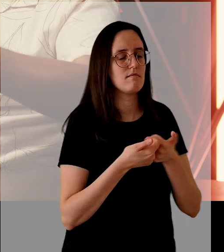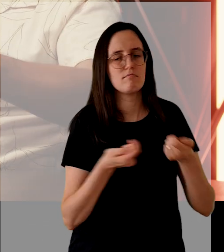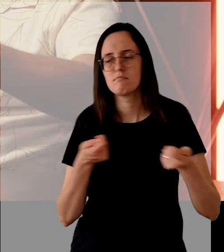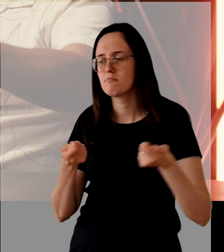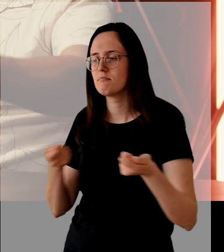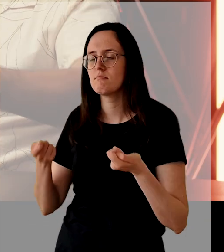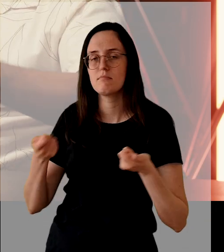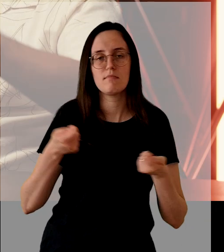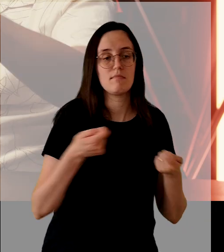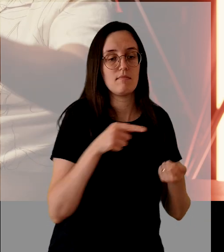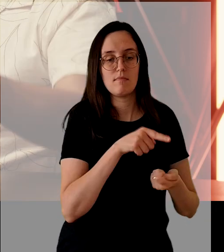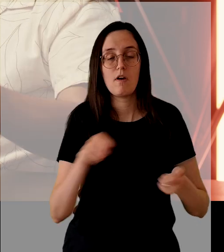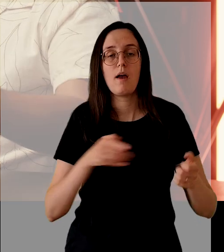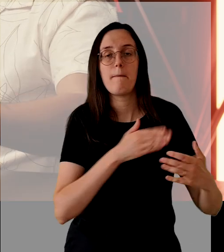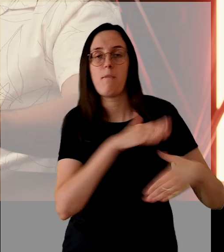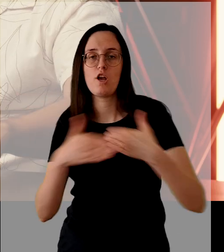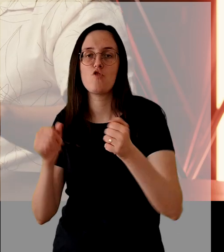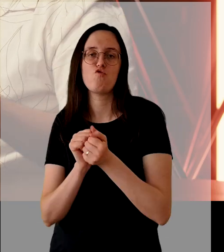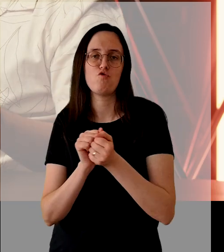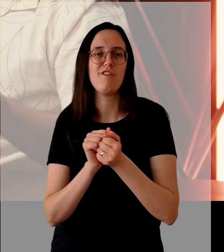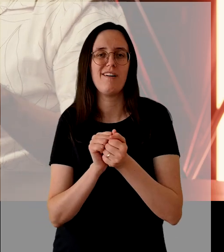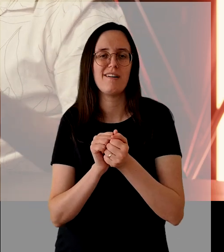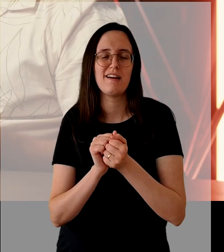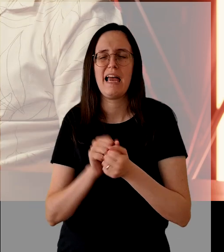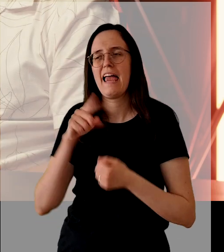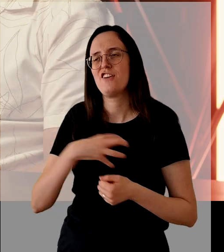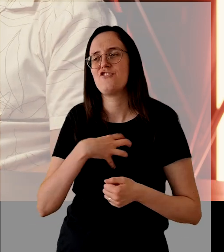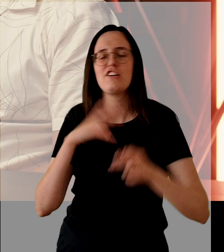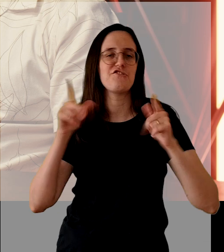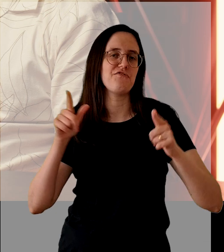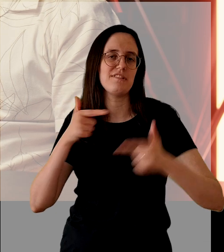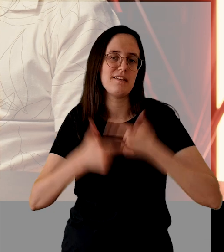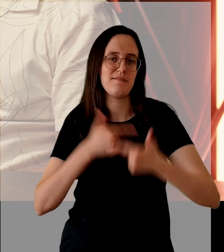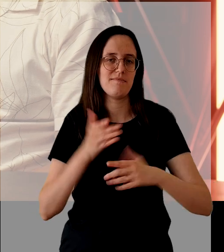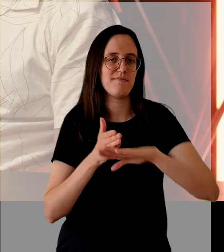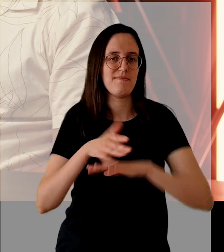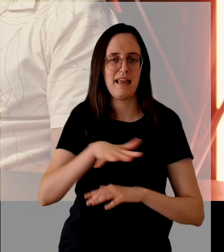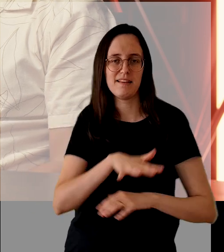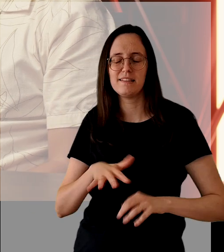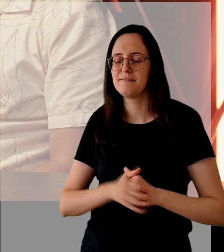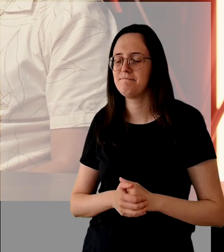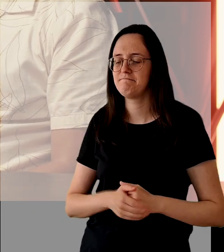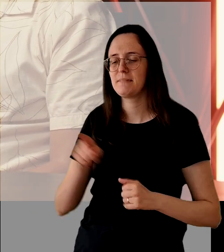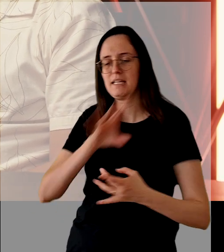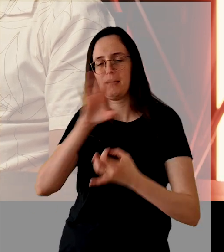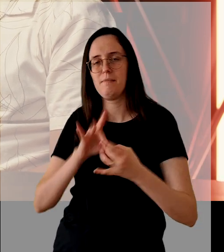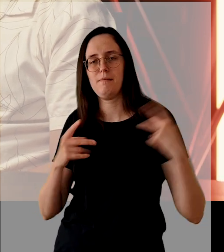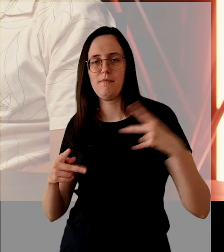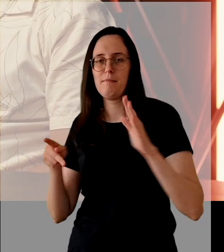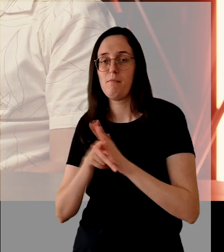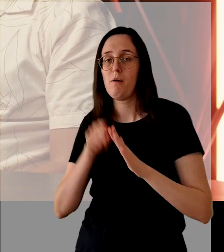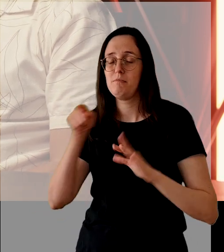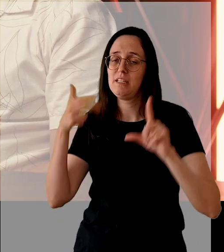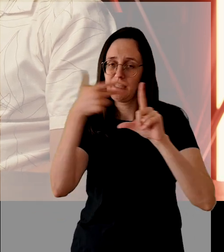gerencia esses processos junto, assim, sabe? É um jeito diferente de produzir, assim, que, enfim, é bem específico da